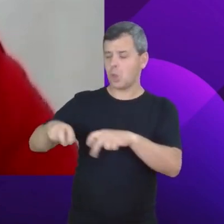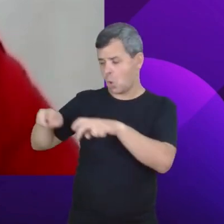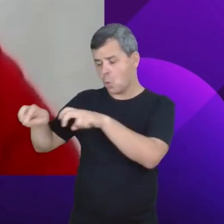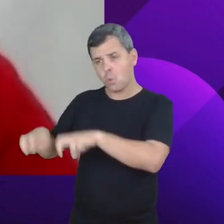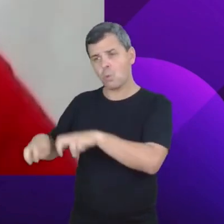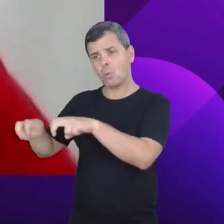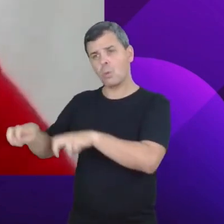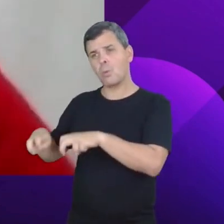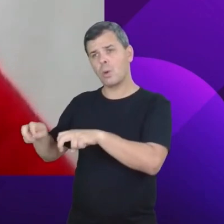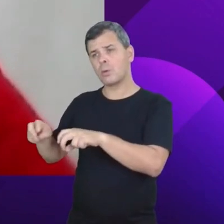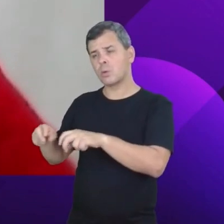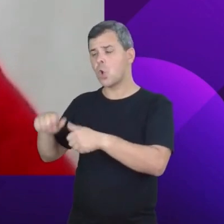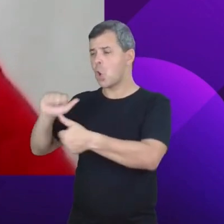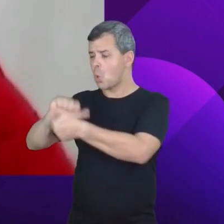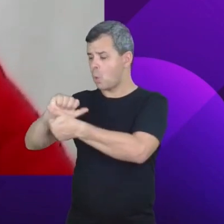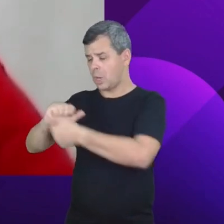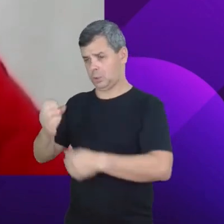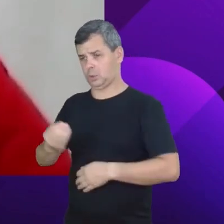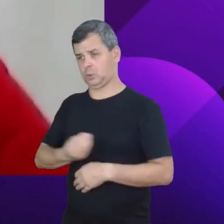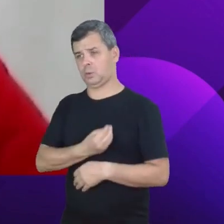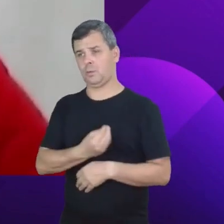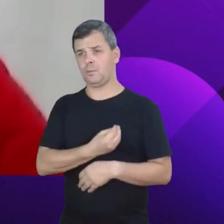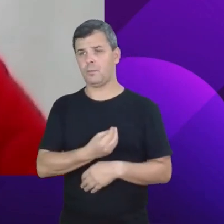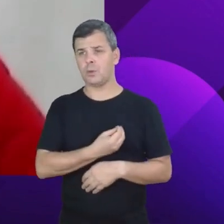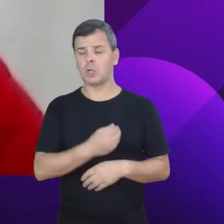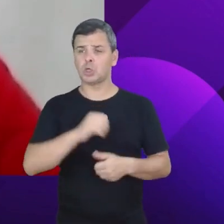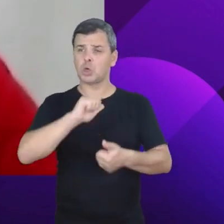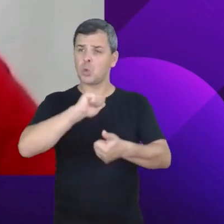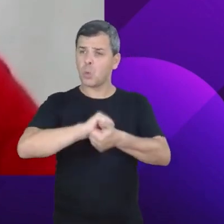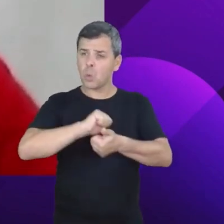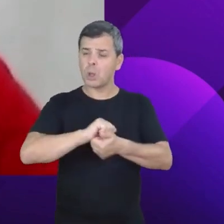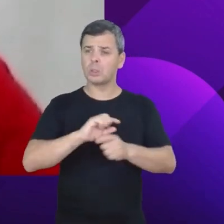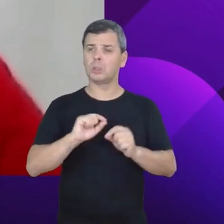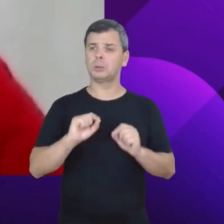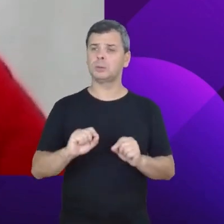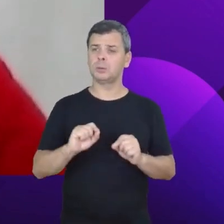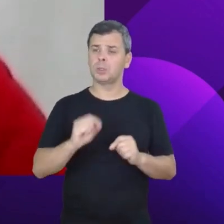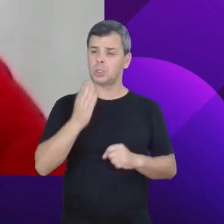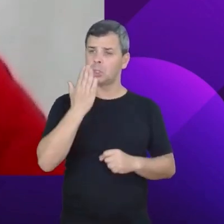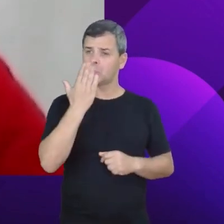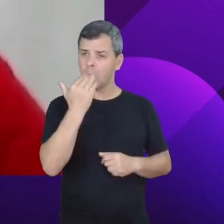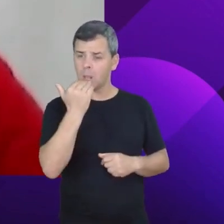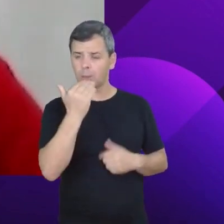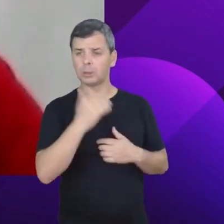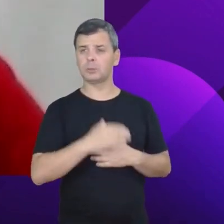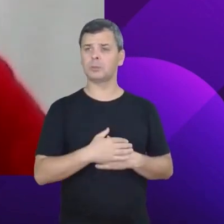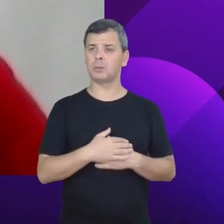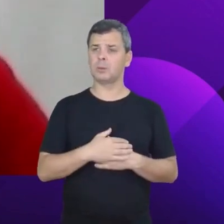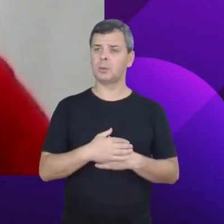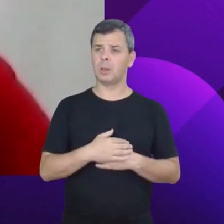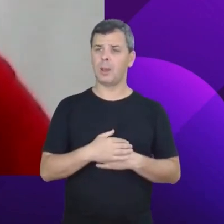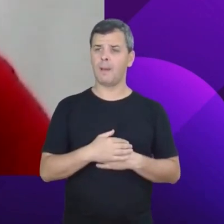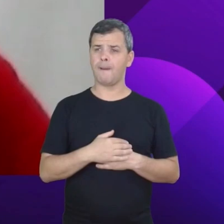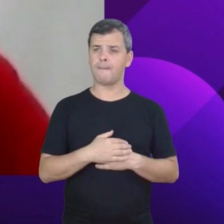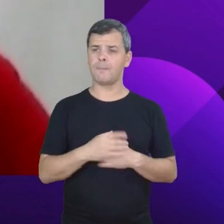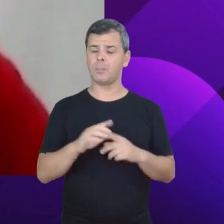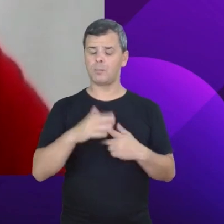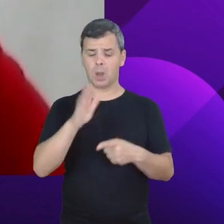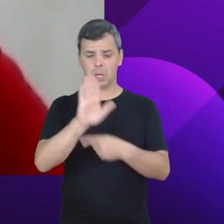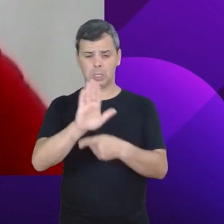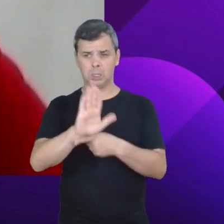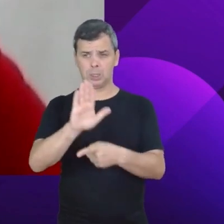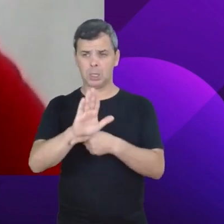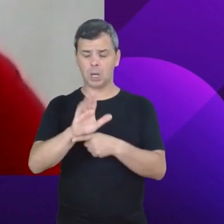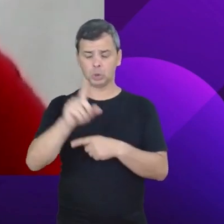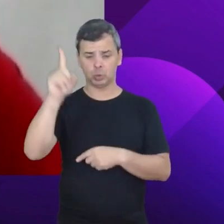campo com qualidade de vida, né, com qualidade de alimentos que vai estar ajudando